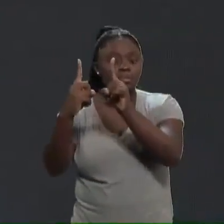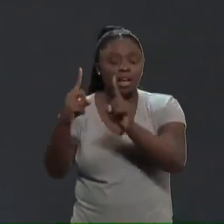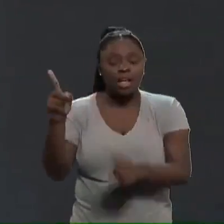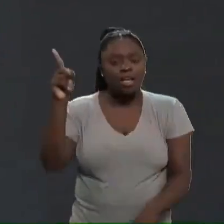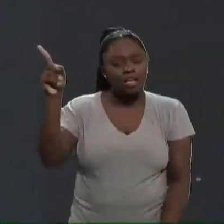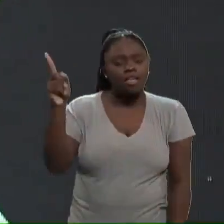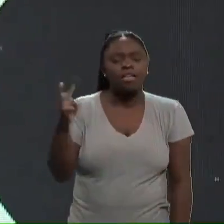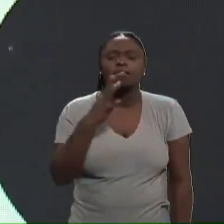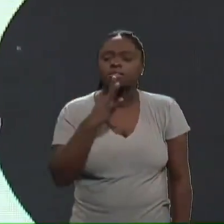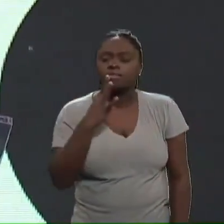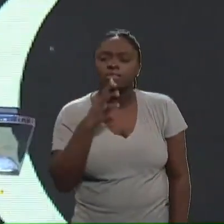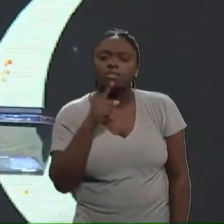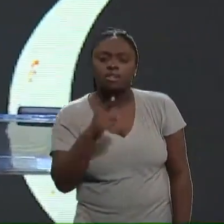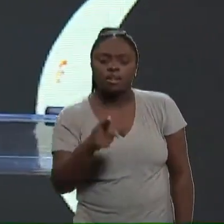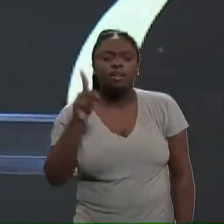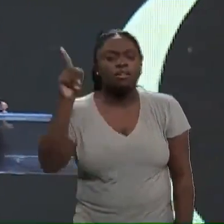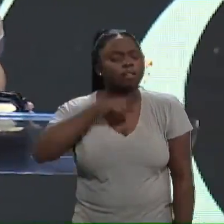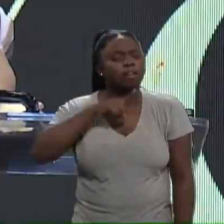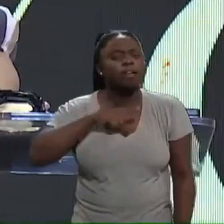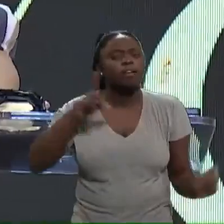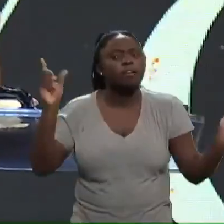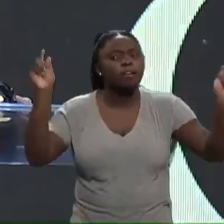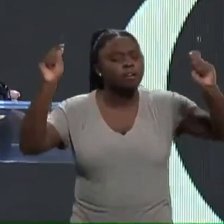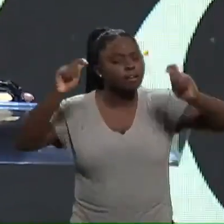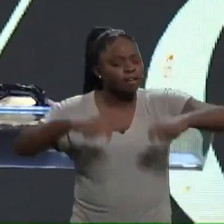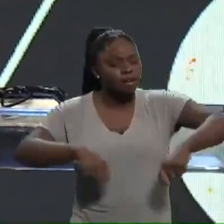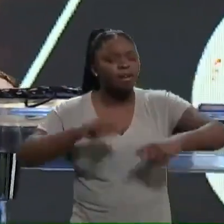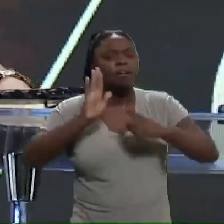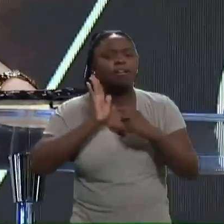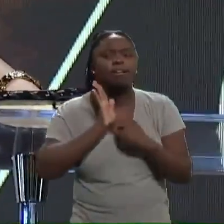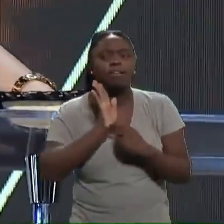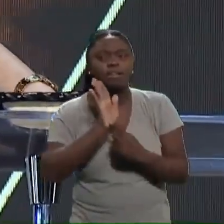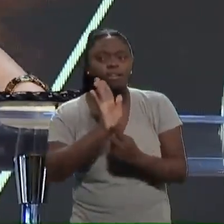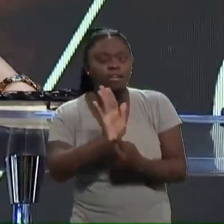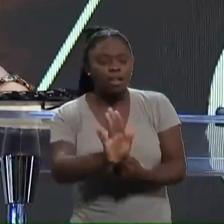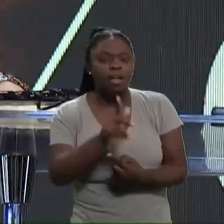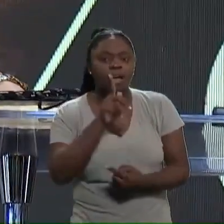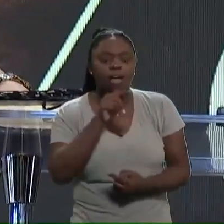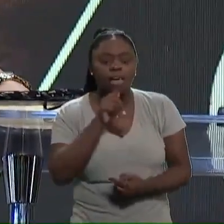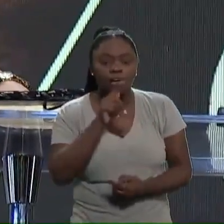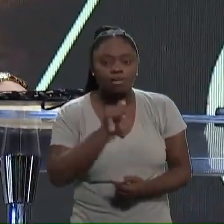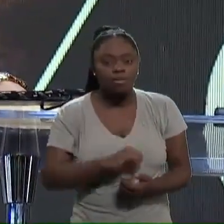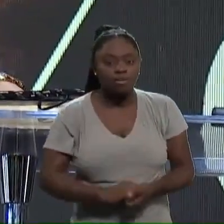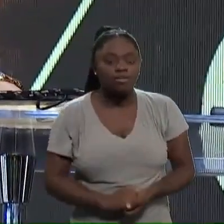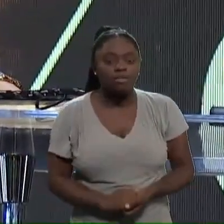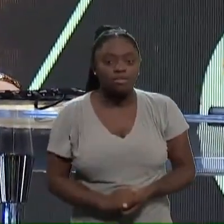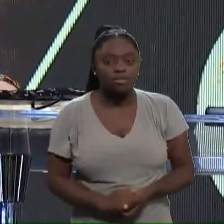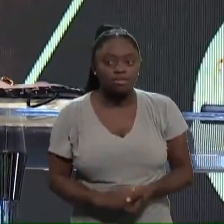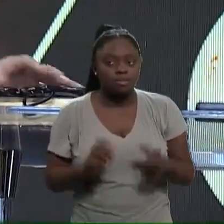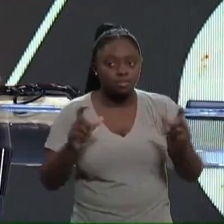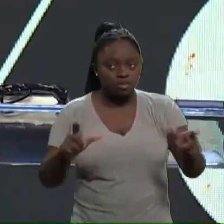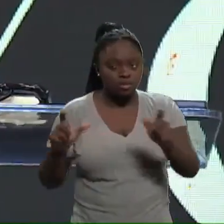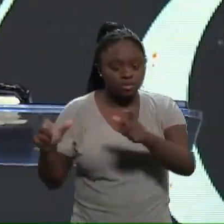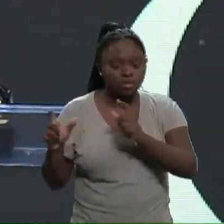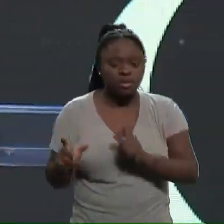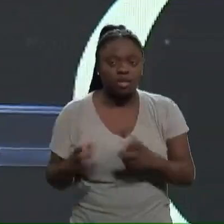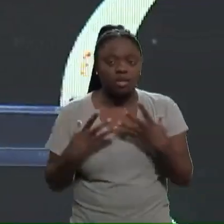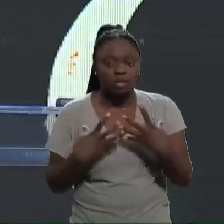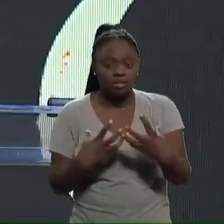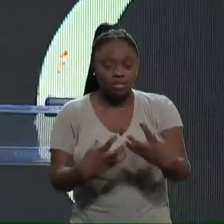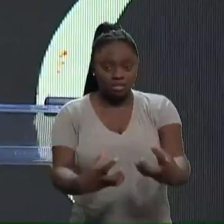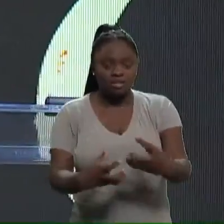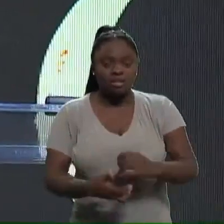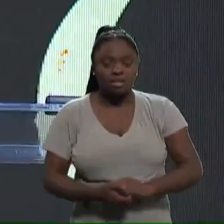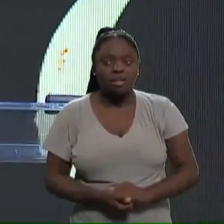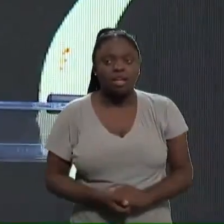te conhece, e Ele tem a capacidade de trazer água naquilo que está seco.